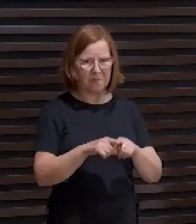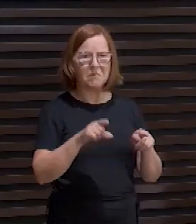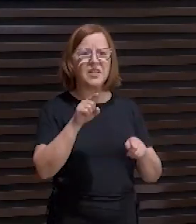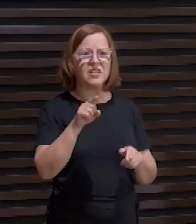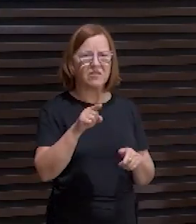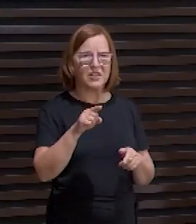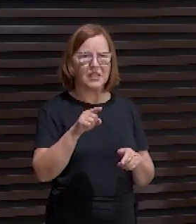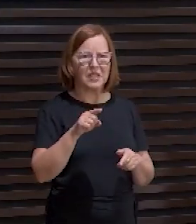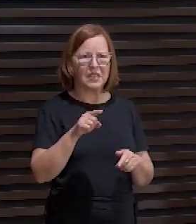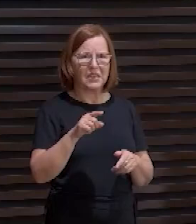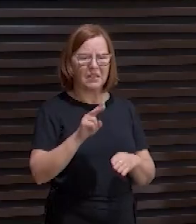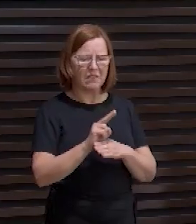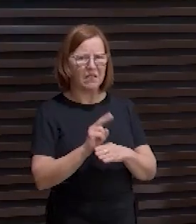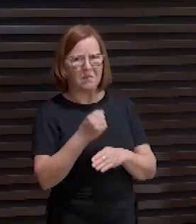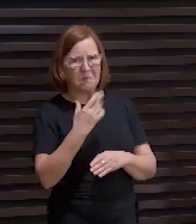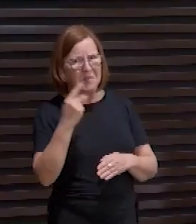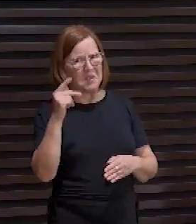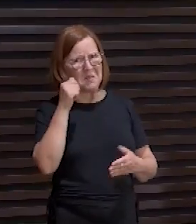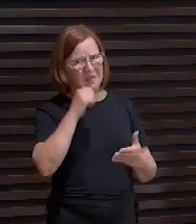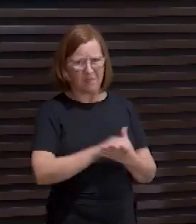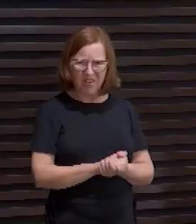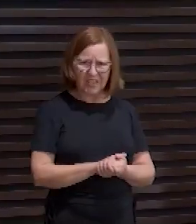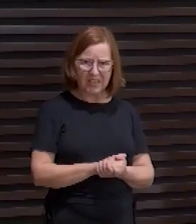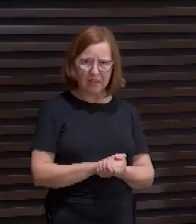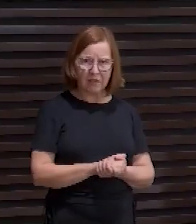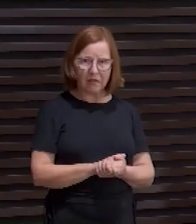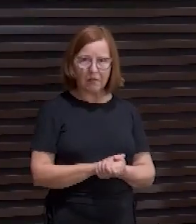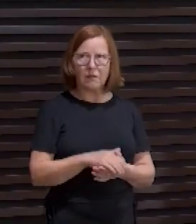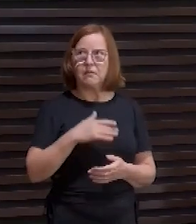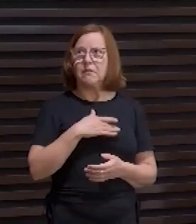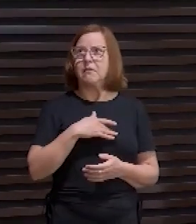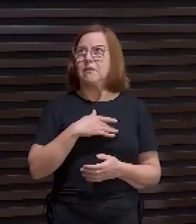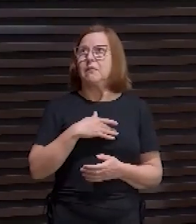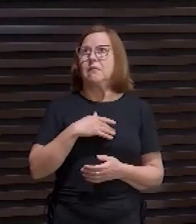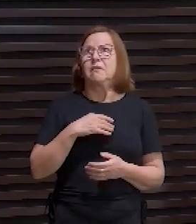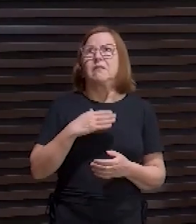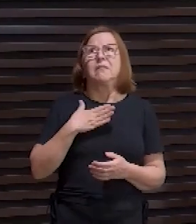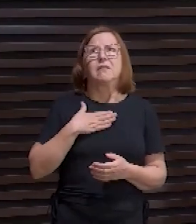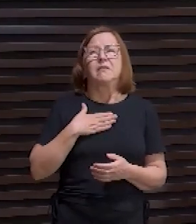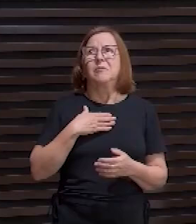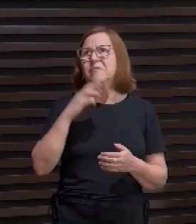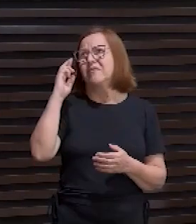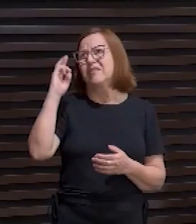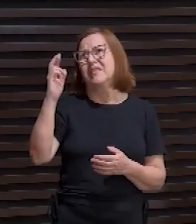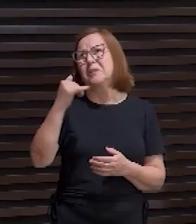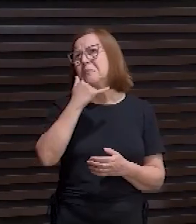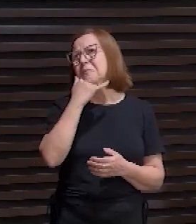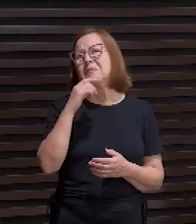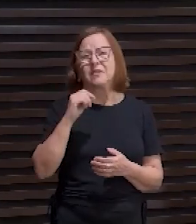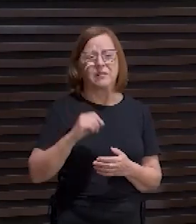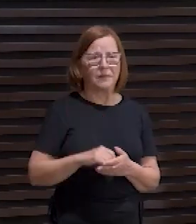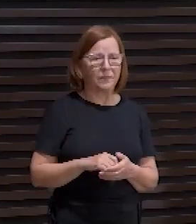Misericórdia de mim, Senhor. E na hora que eu comecei a preparar, a Késia estava na cozinha, eu cheguei nela e falei assim, amor, eu quero te pedir perdão. Perdão